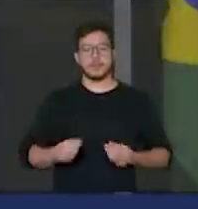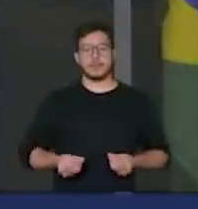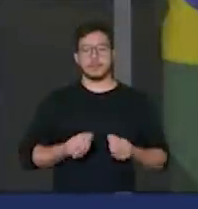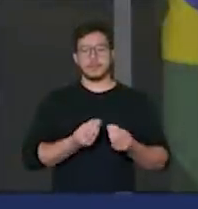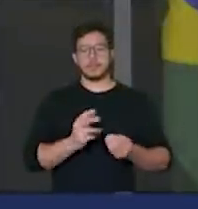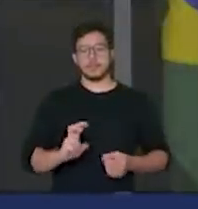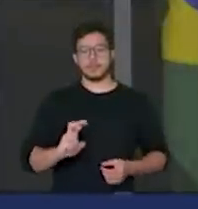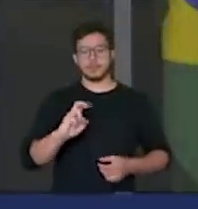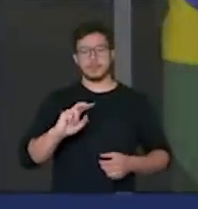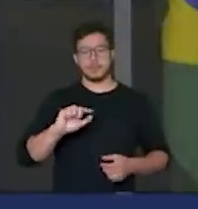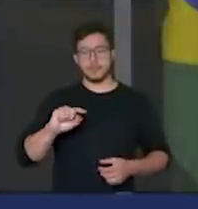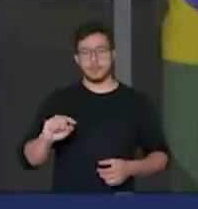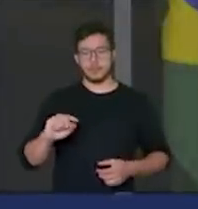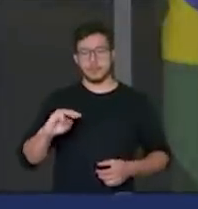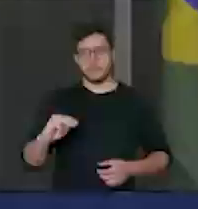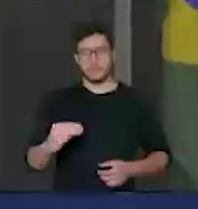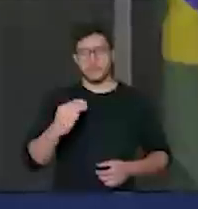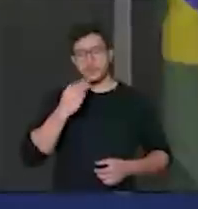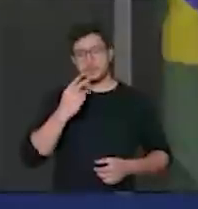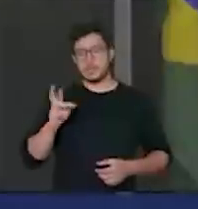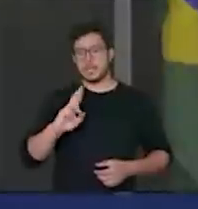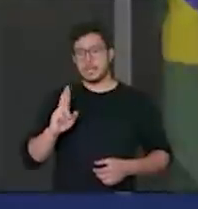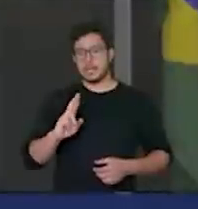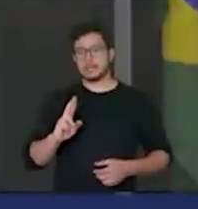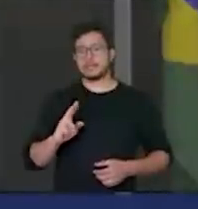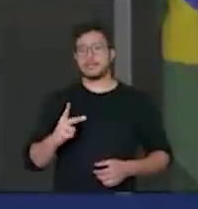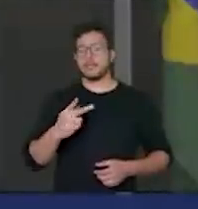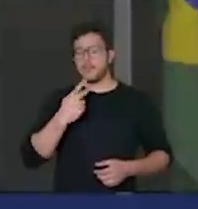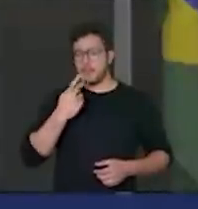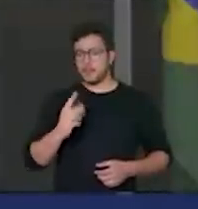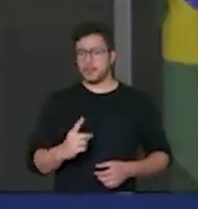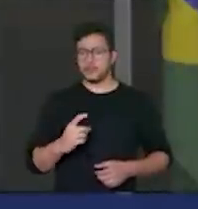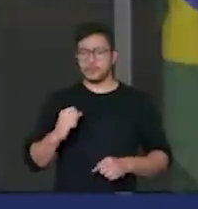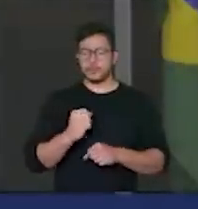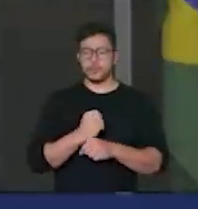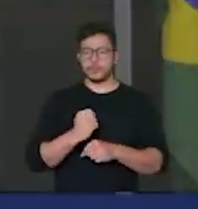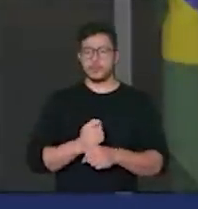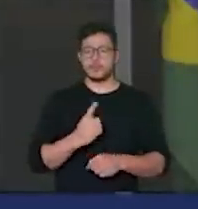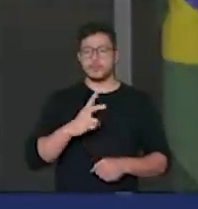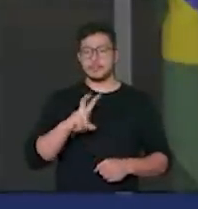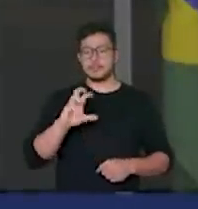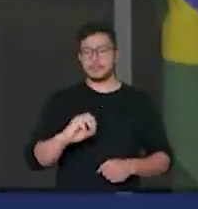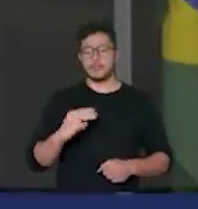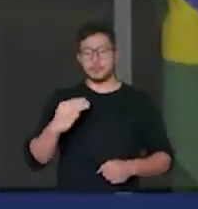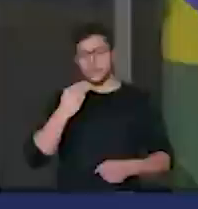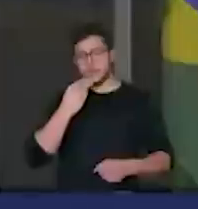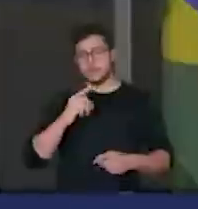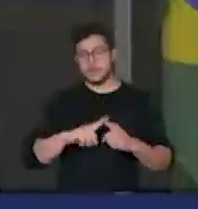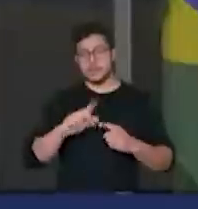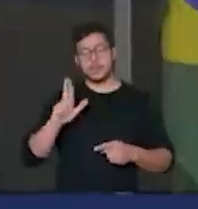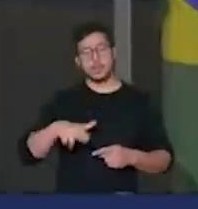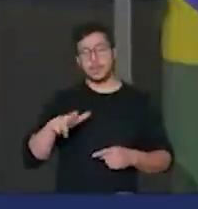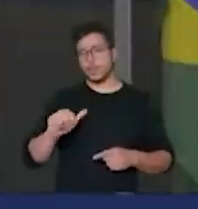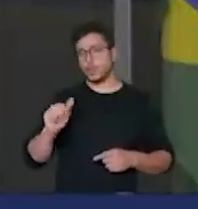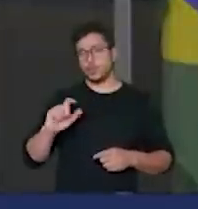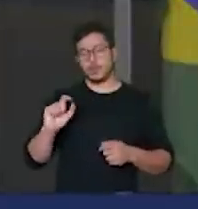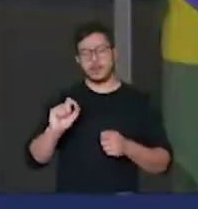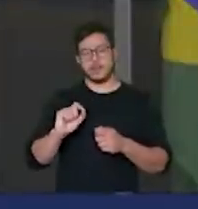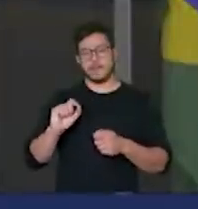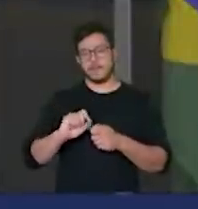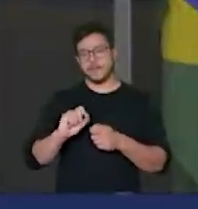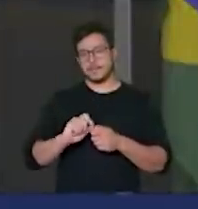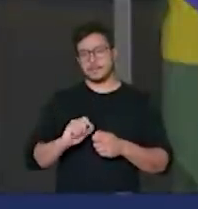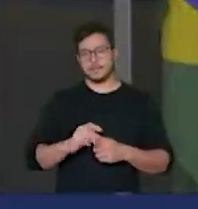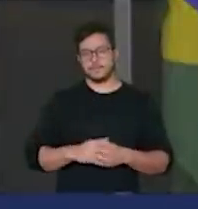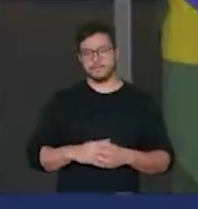milhões e o deputado aparece lá no outdoor dizendo que trouxe 150 milhões para a cidade. Aquela escola nunca vai sair do papel, aquela universidade nunca